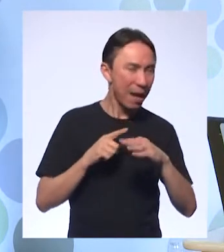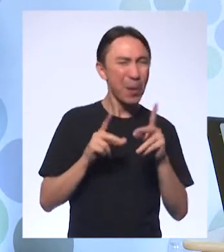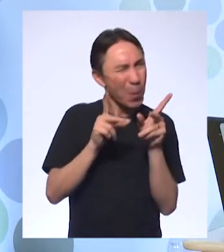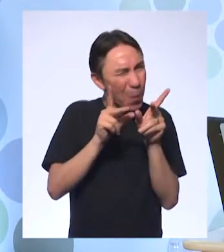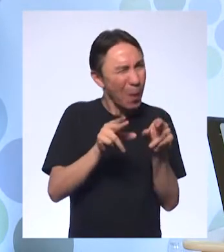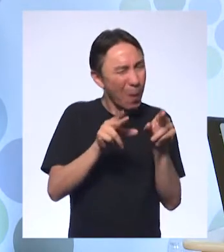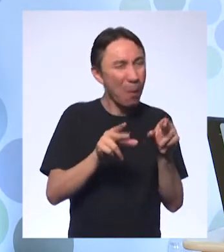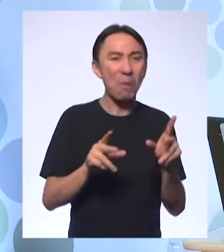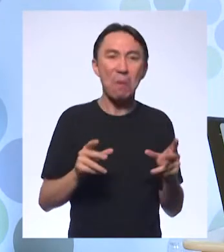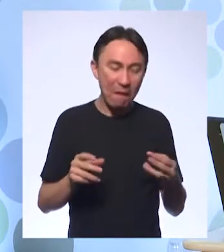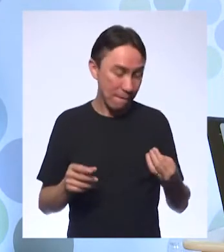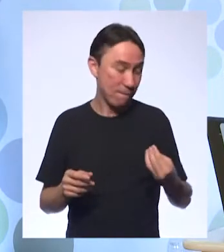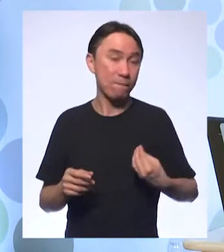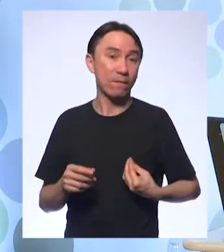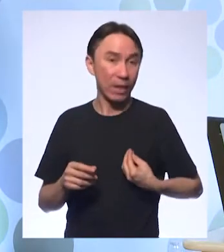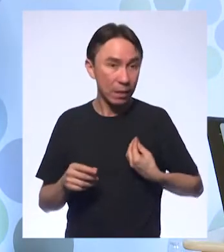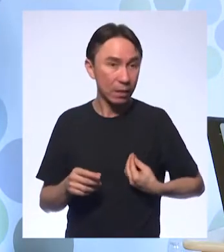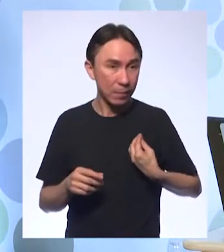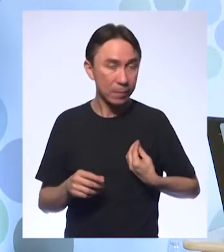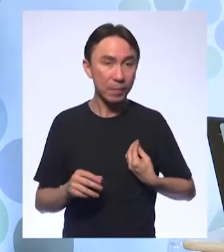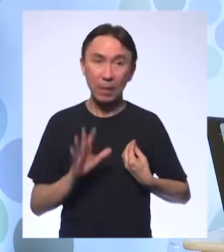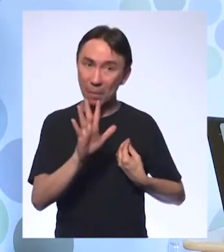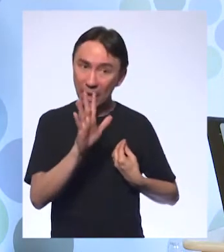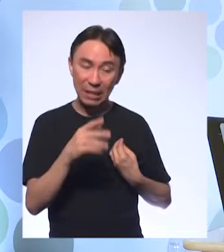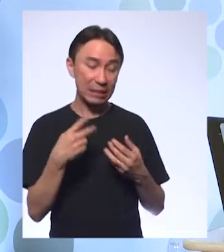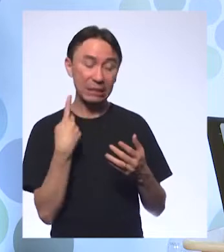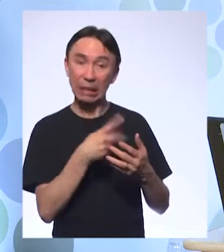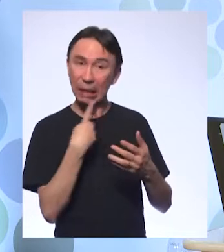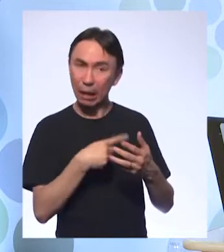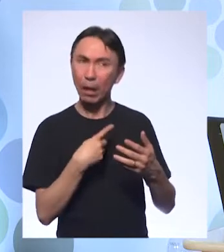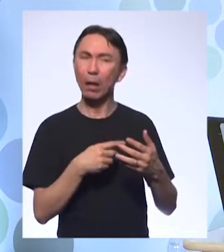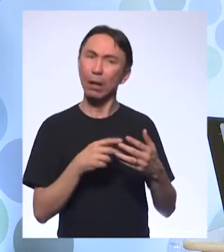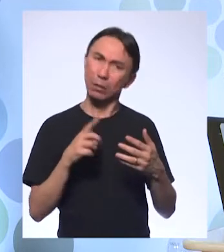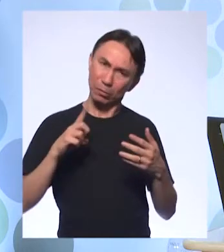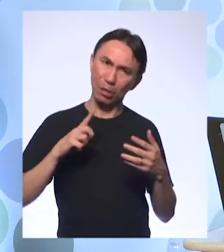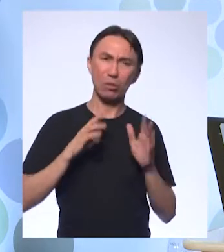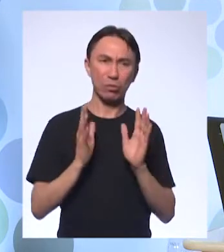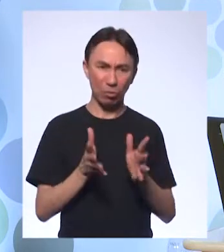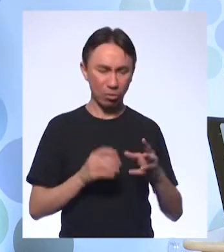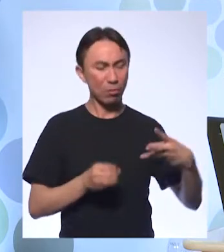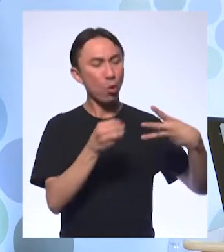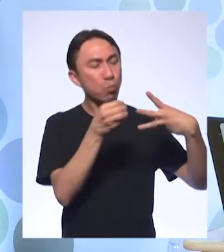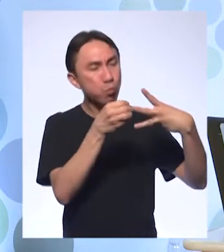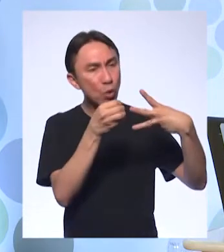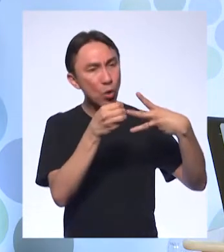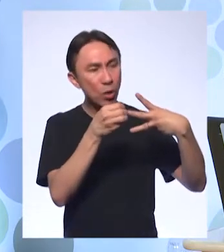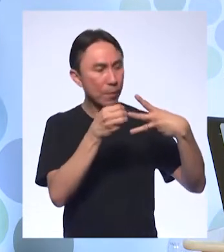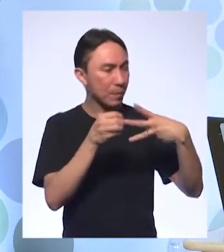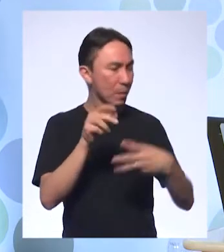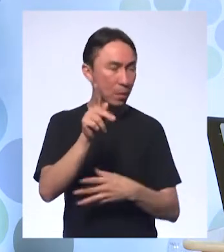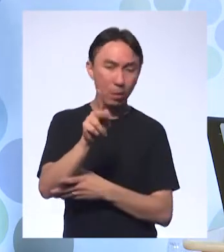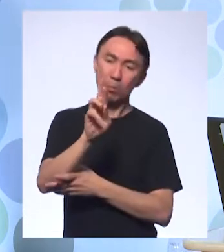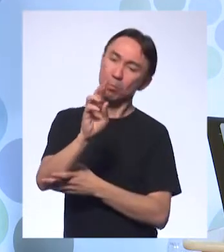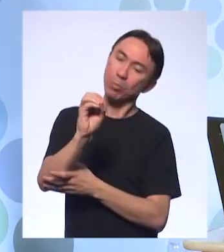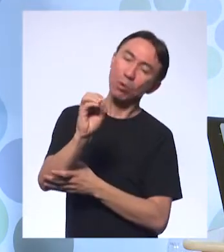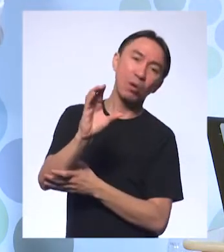dela. Não vai ter ainda um núcleo, mas é uma célula procarionte, já vai ter ali,